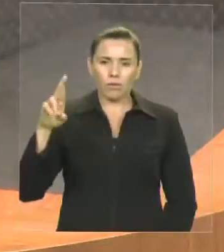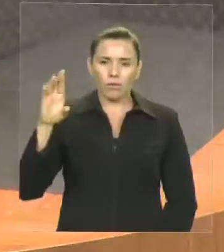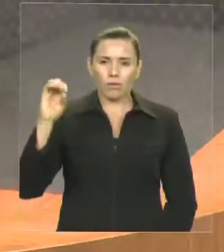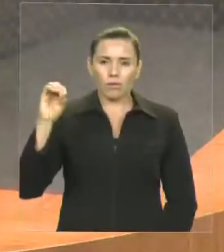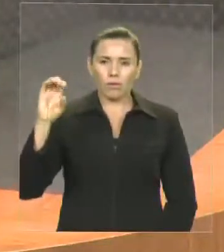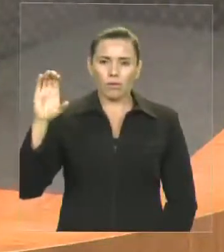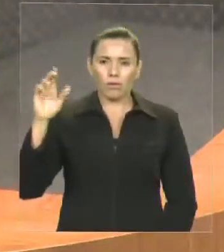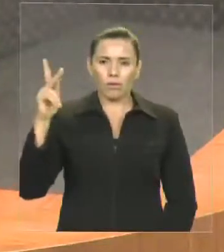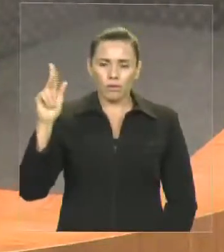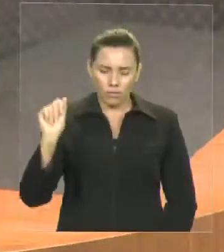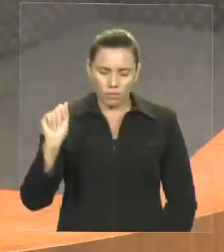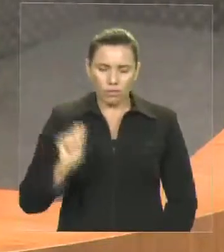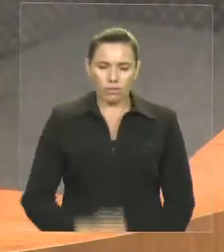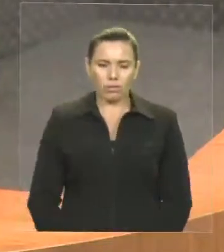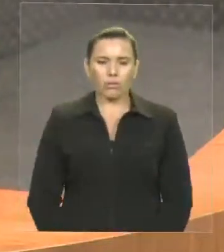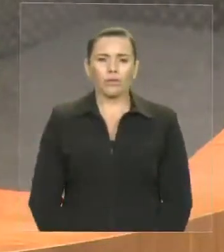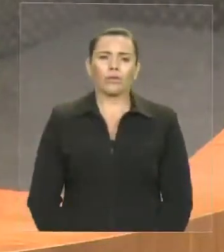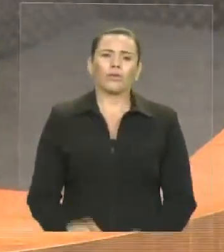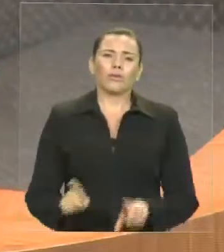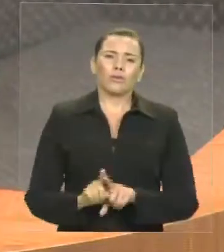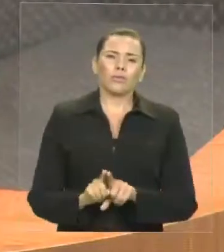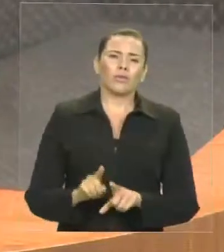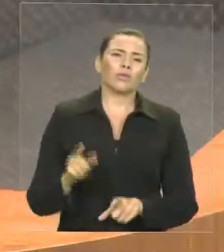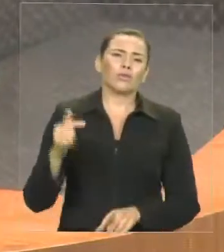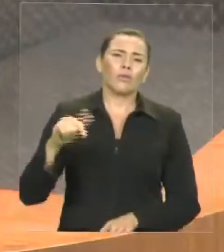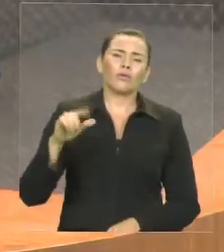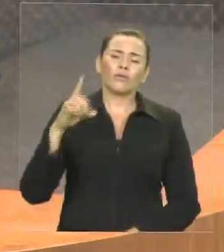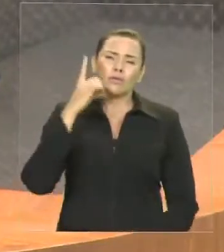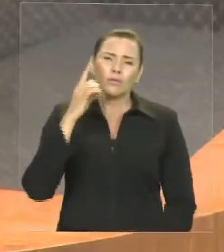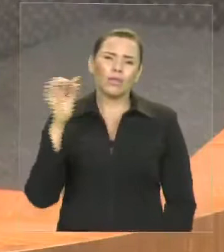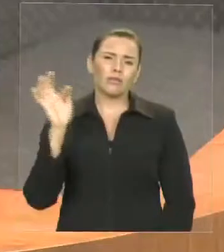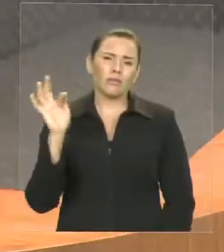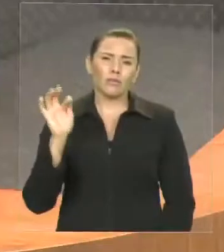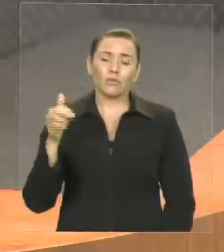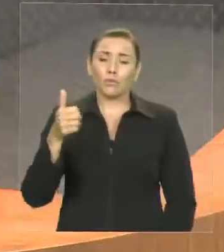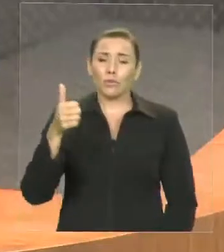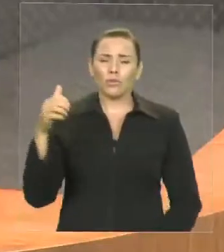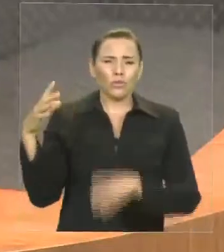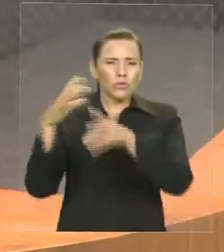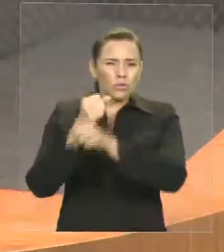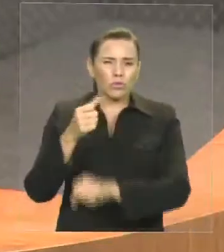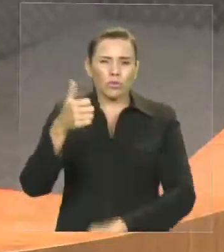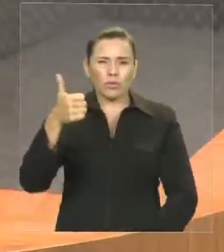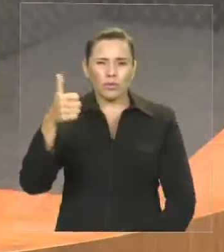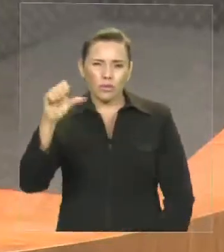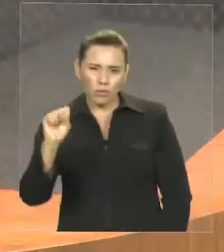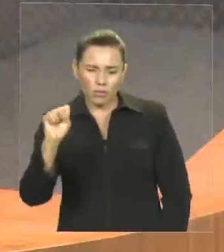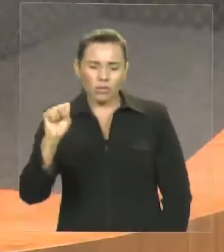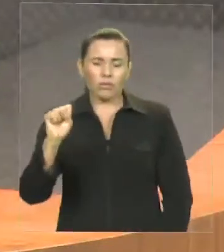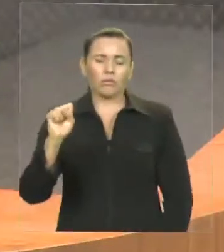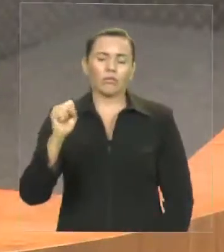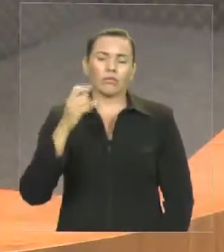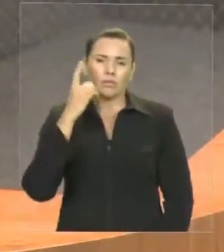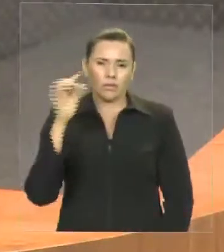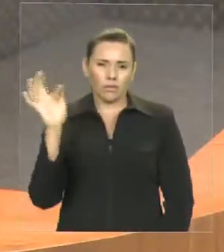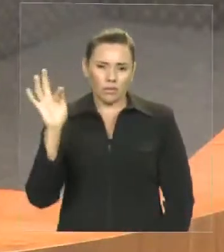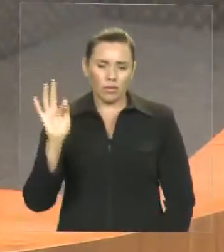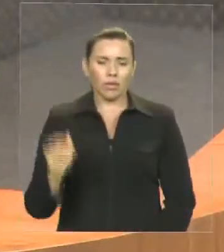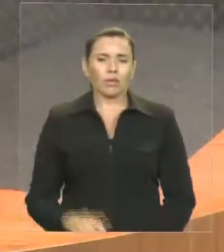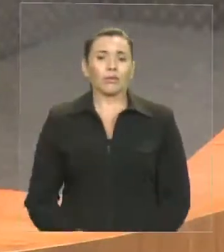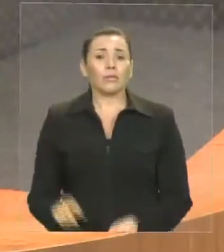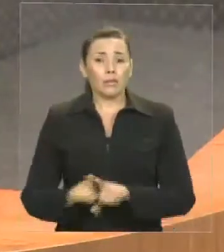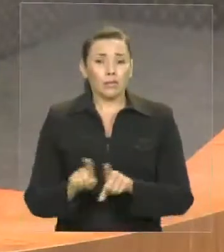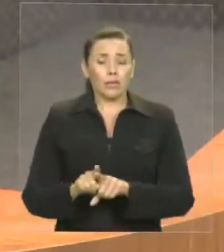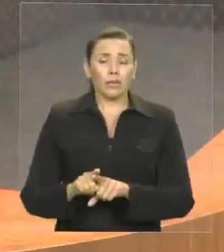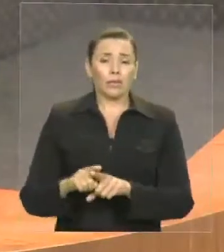Fundeb, mas é importante que a bancada toda, dos 18 deputados federais, dos 3 senadores,